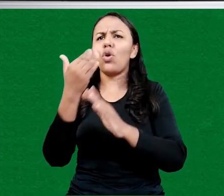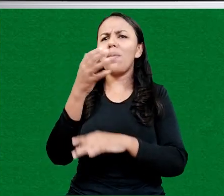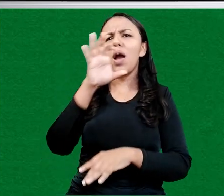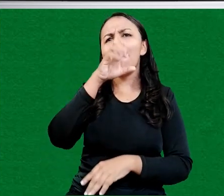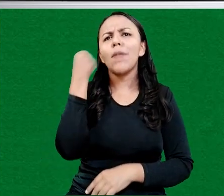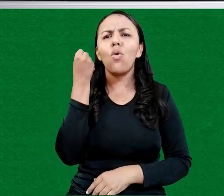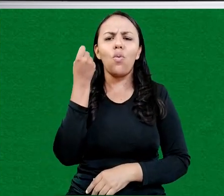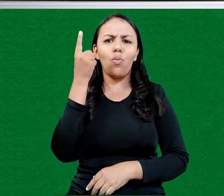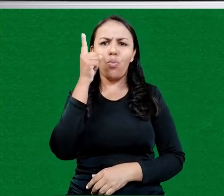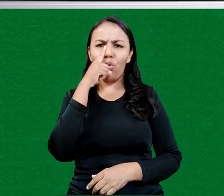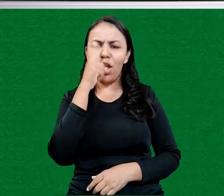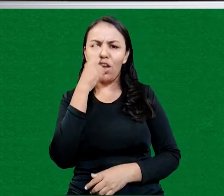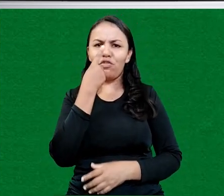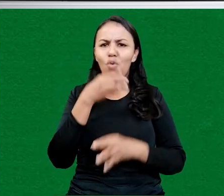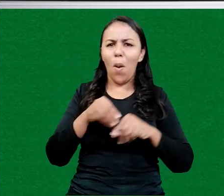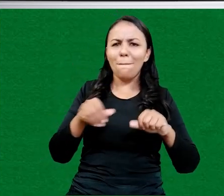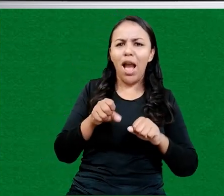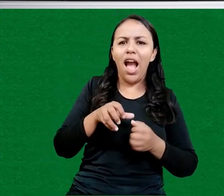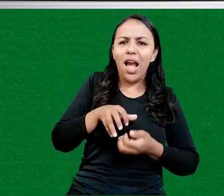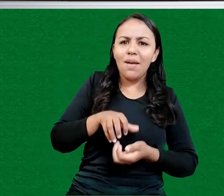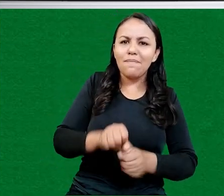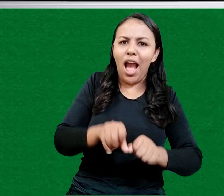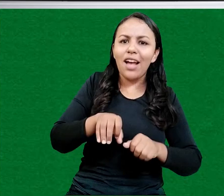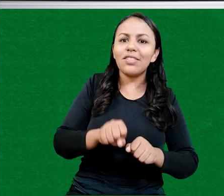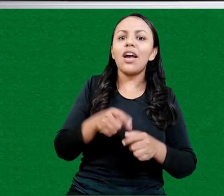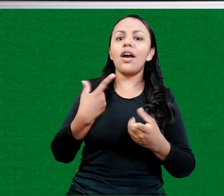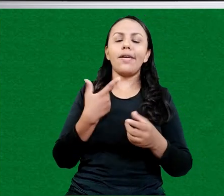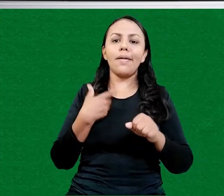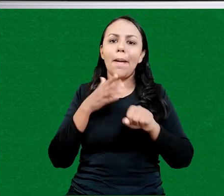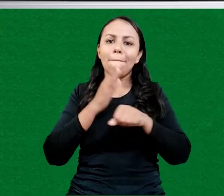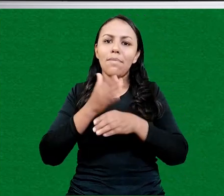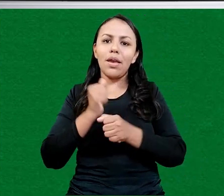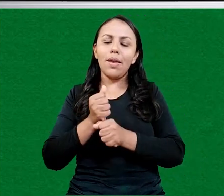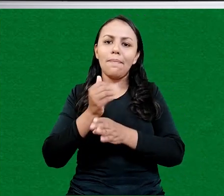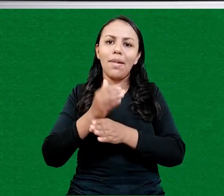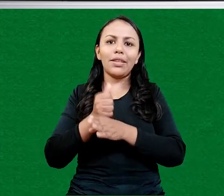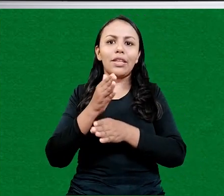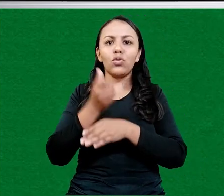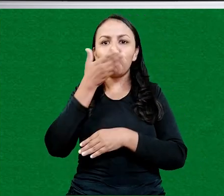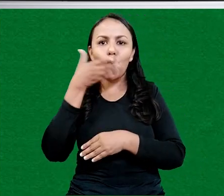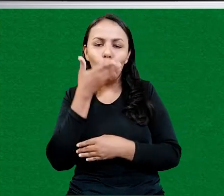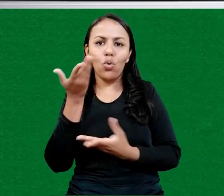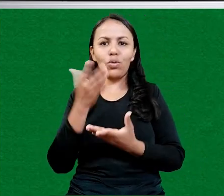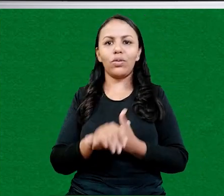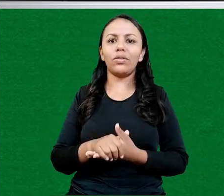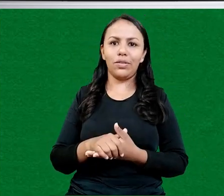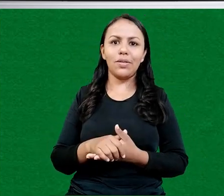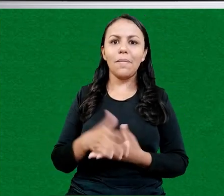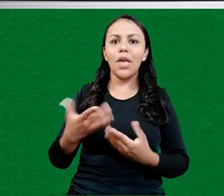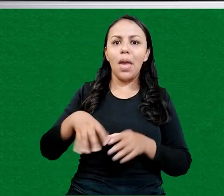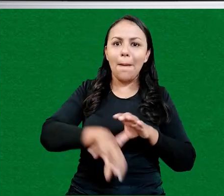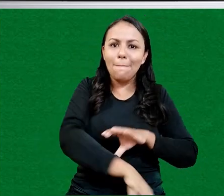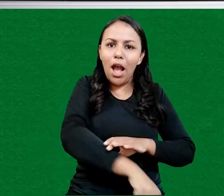a bolacha, a massa, a farinha, a batata doce, a batata inglesa, a macaxeira,